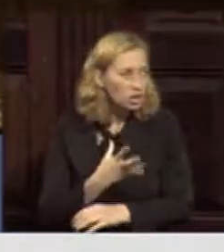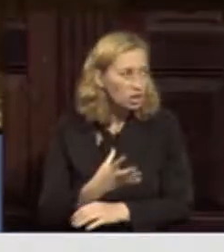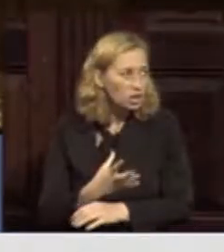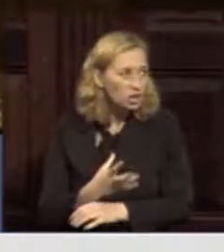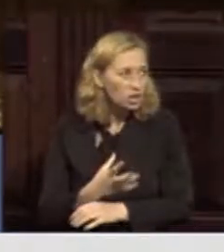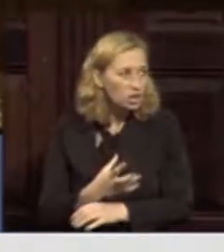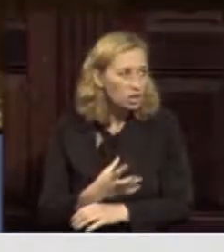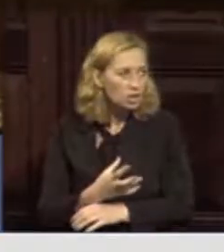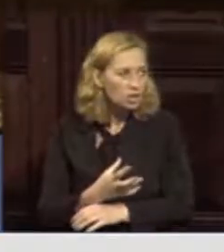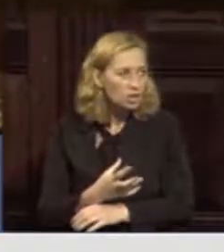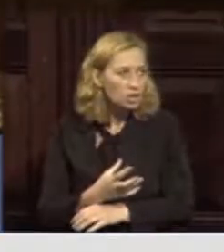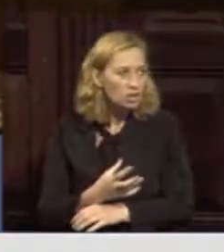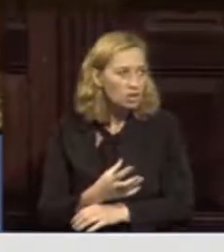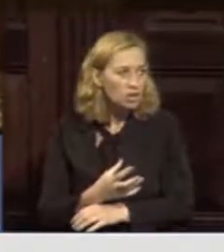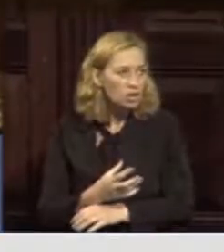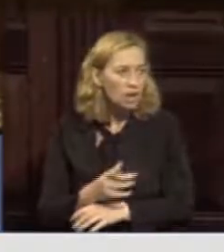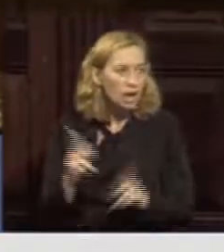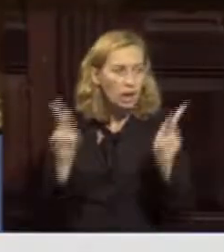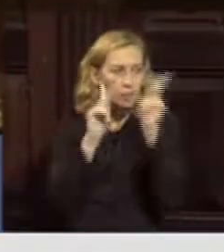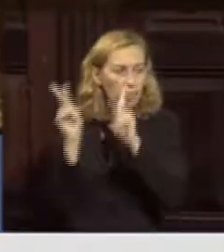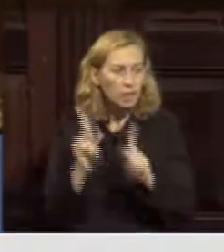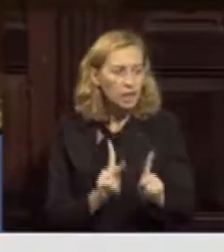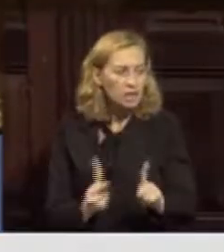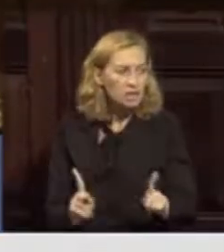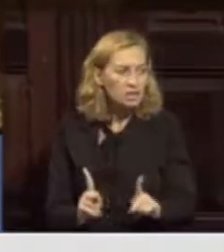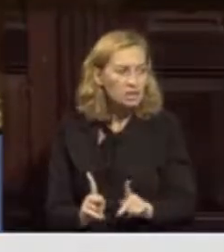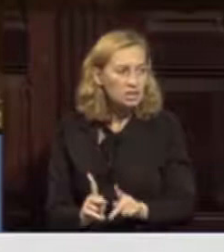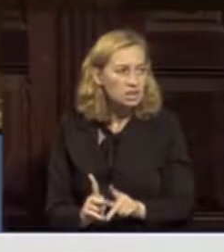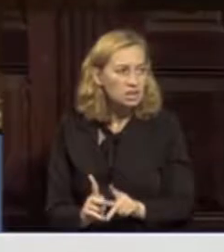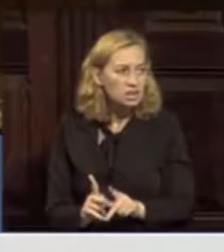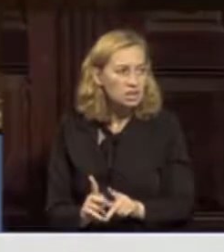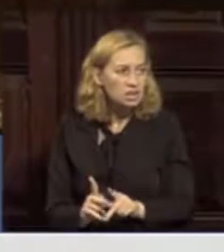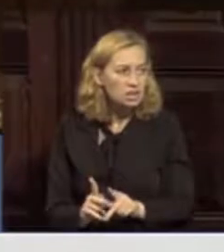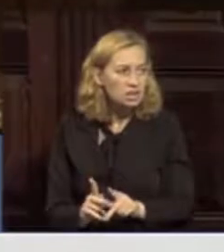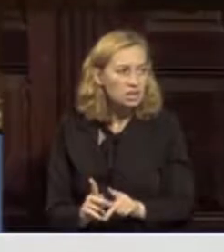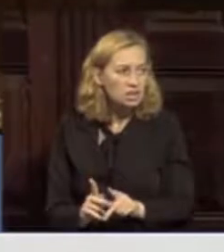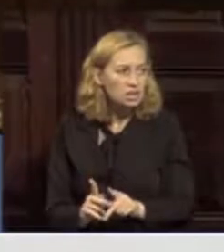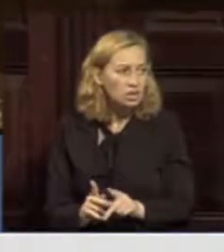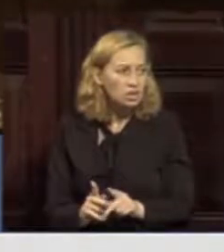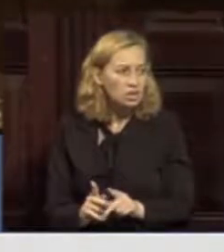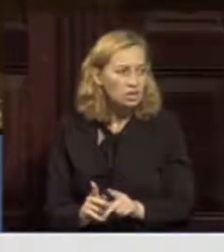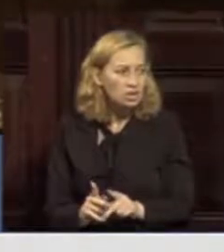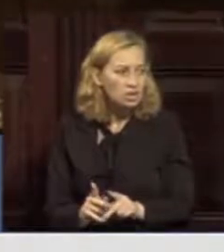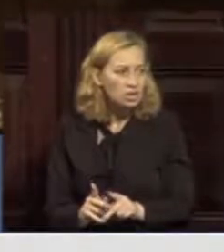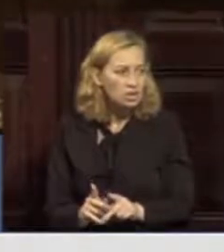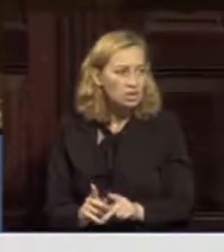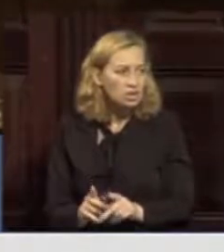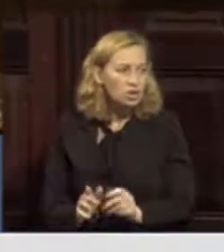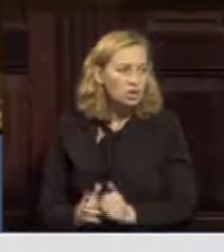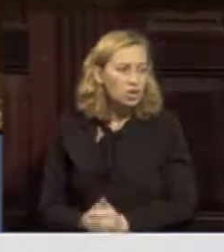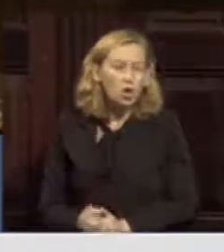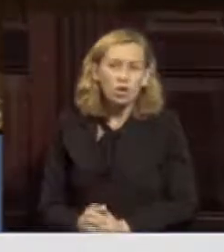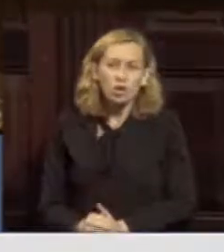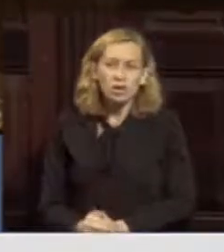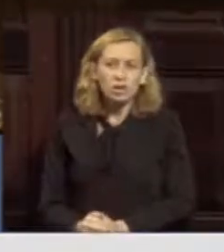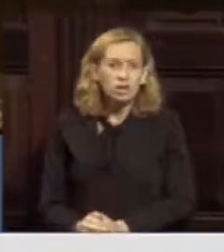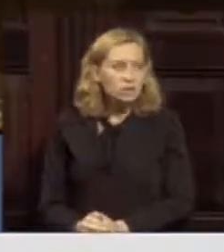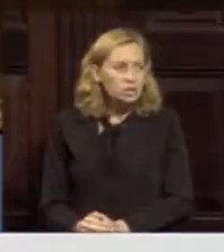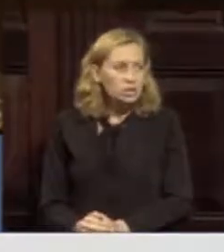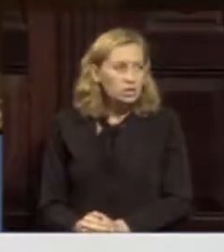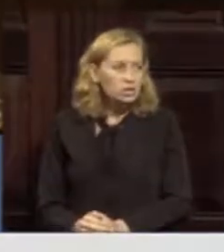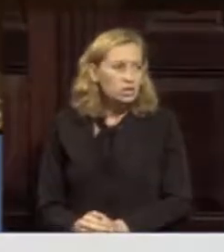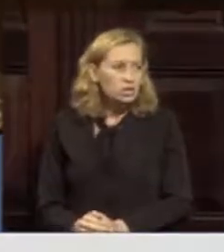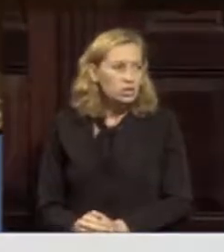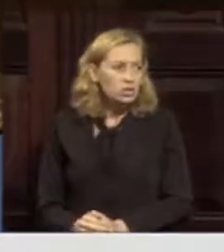de respeito à Constituição, à paz social e à democracia, bem como se mantém atento às suas missões institucionais. Ou seja, o